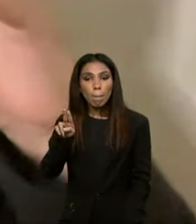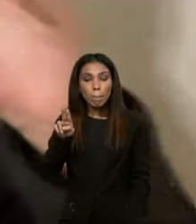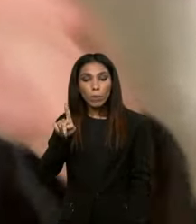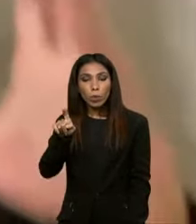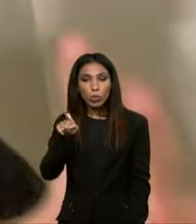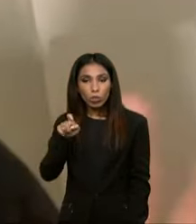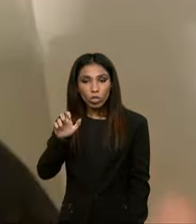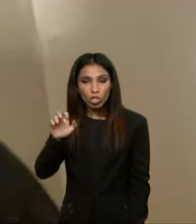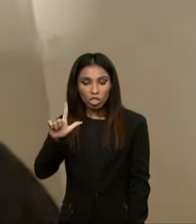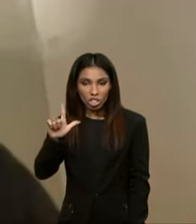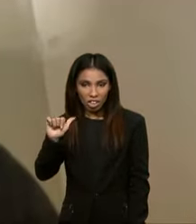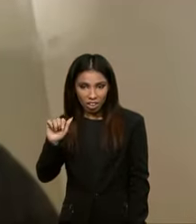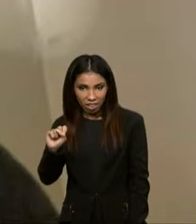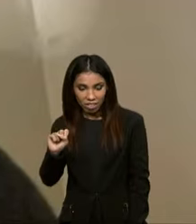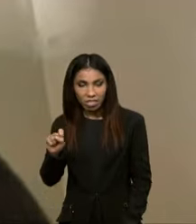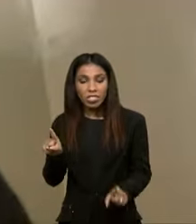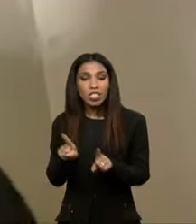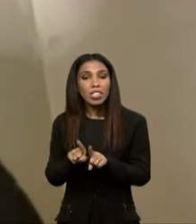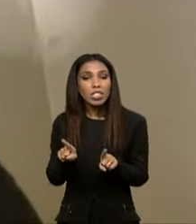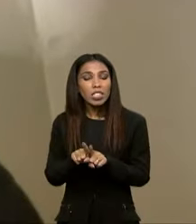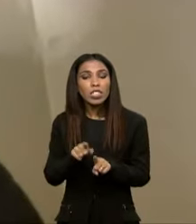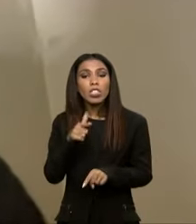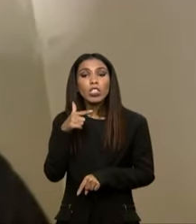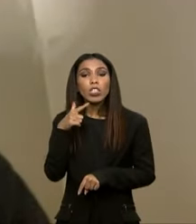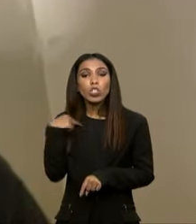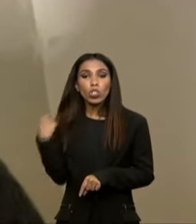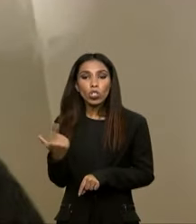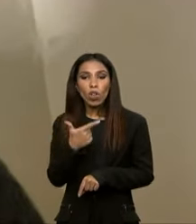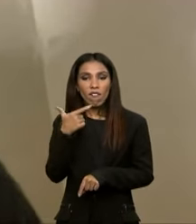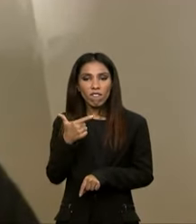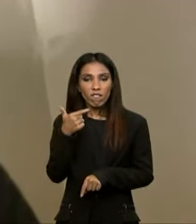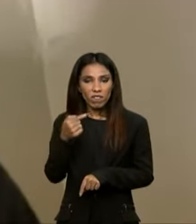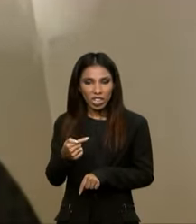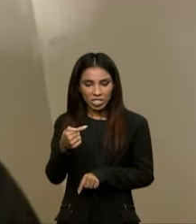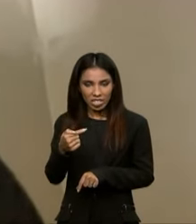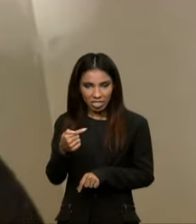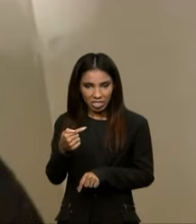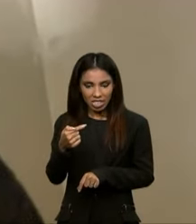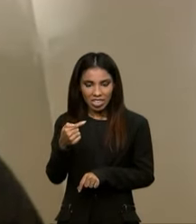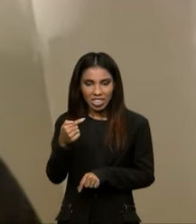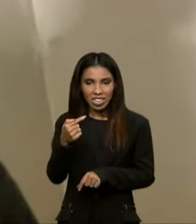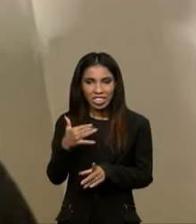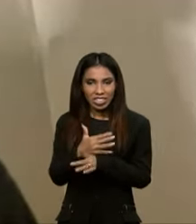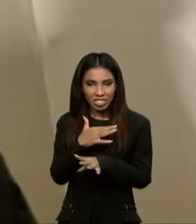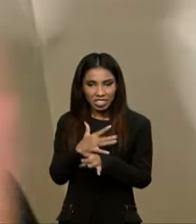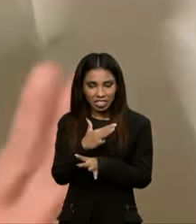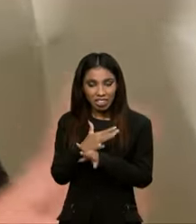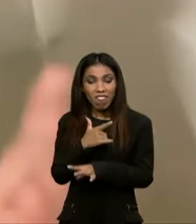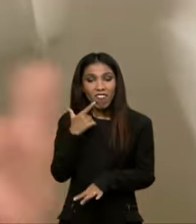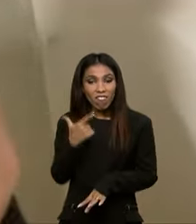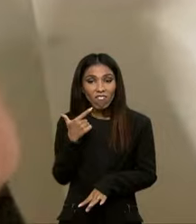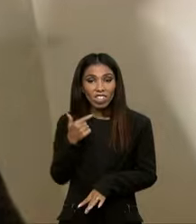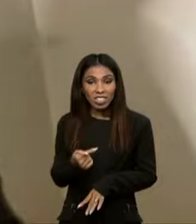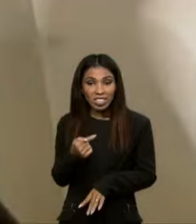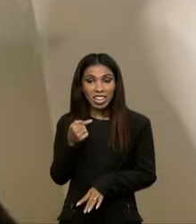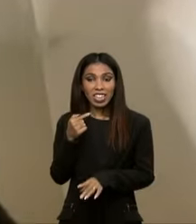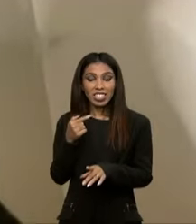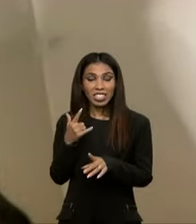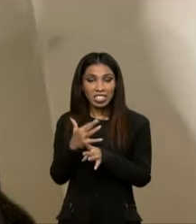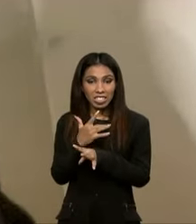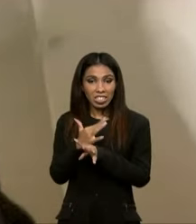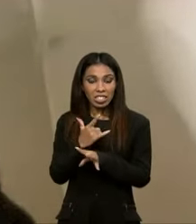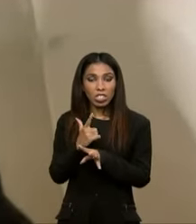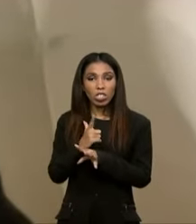de teatros, nós estamos fazendo 27 cidades. Esses 27 teatros, eles estão dividindo os custos